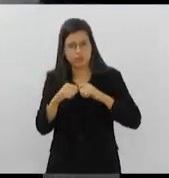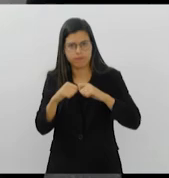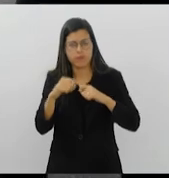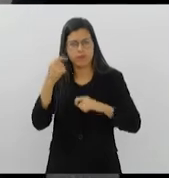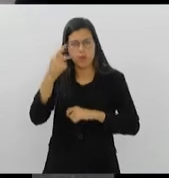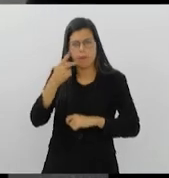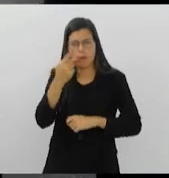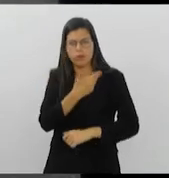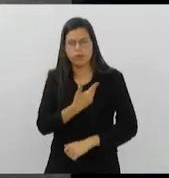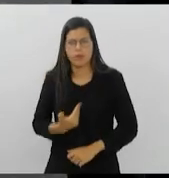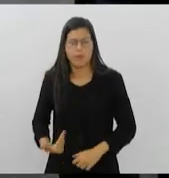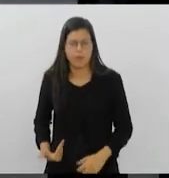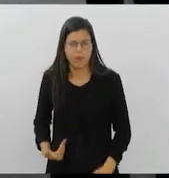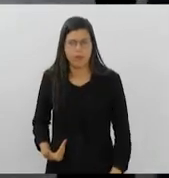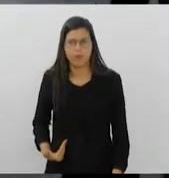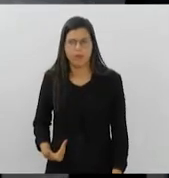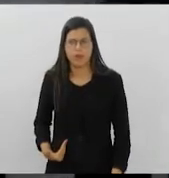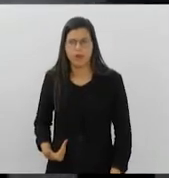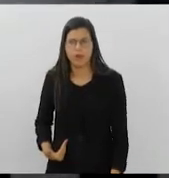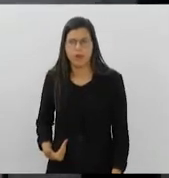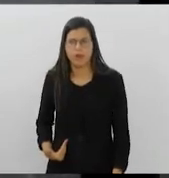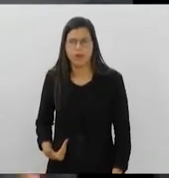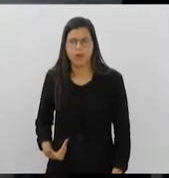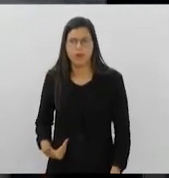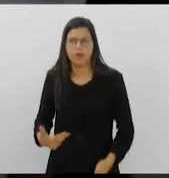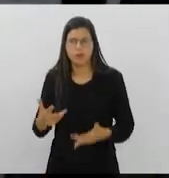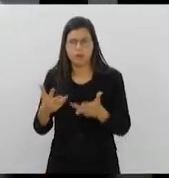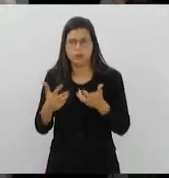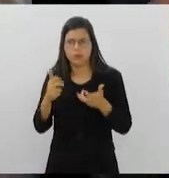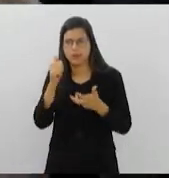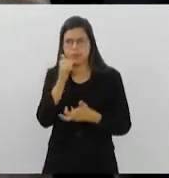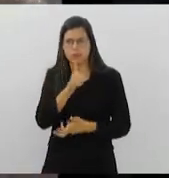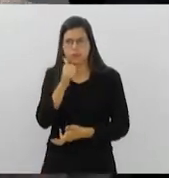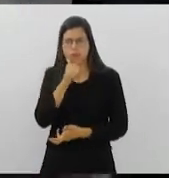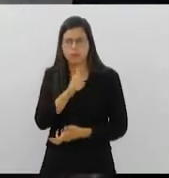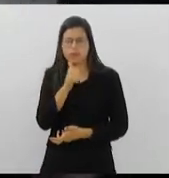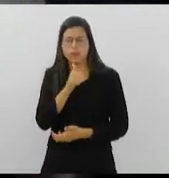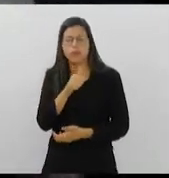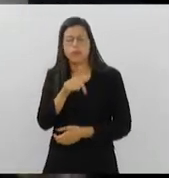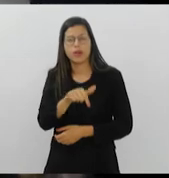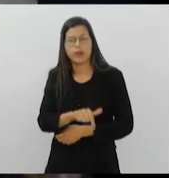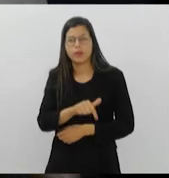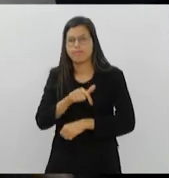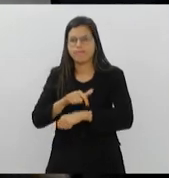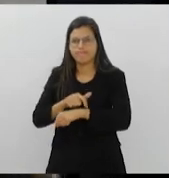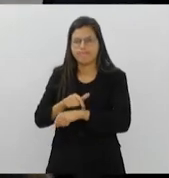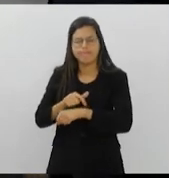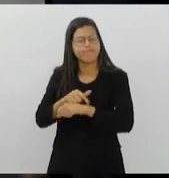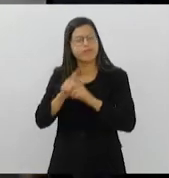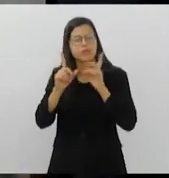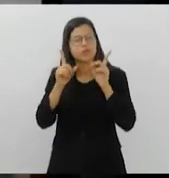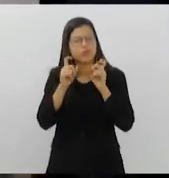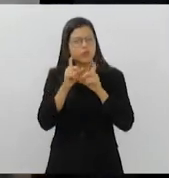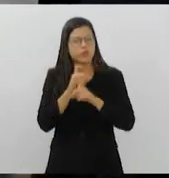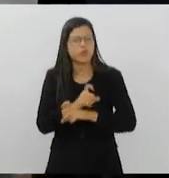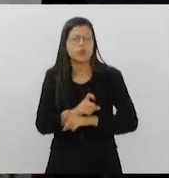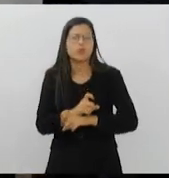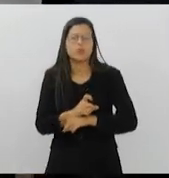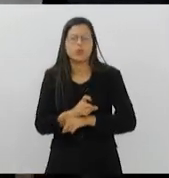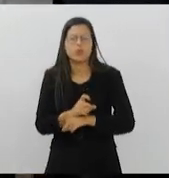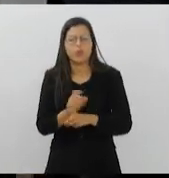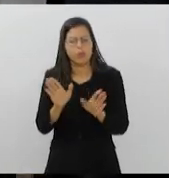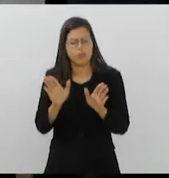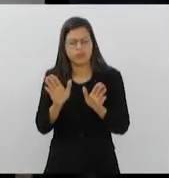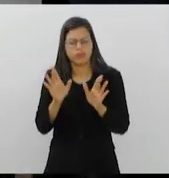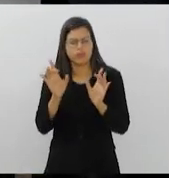públicas que reconheça essas mulheres num momento muito específico das suas vidas, mas